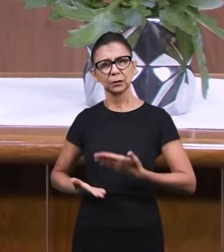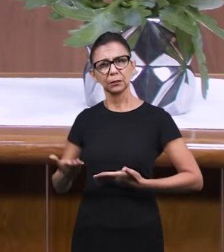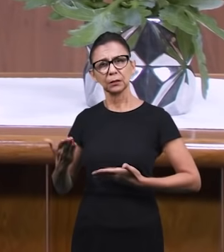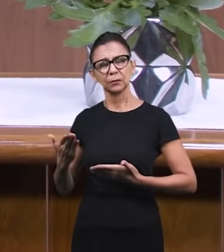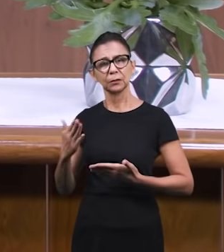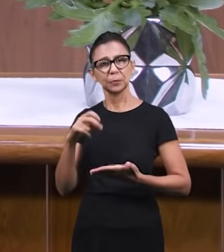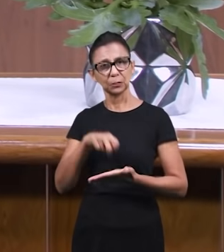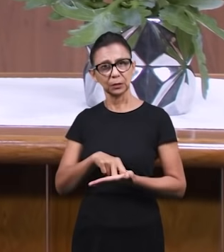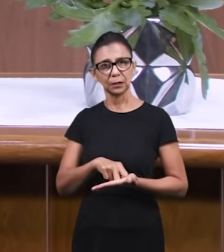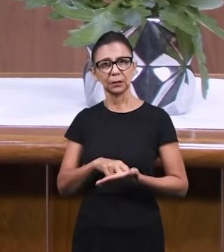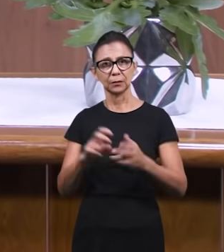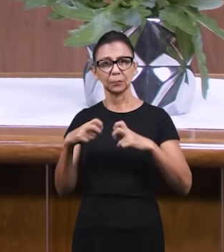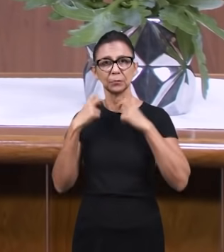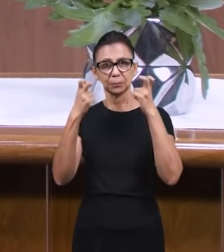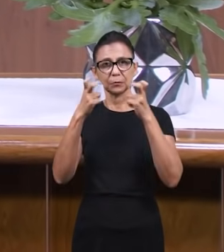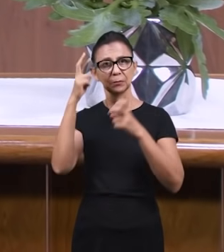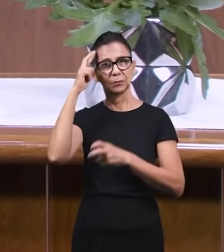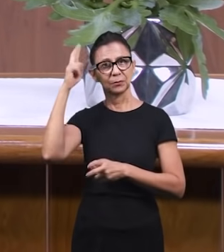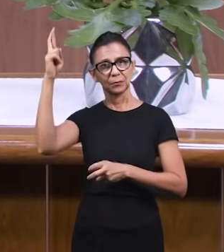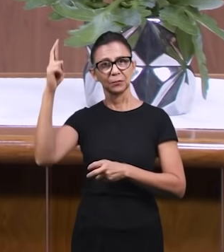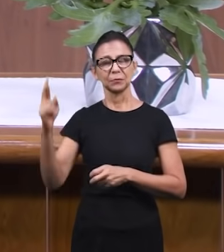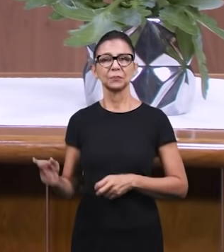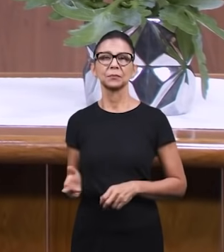joelhos. Nós vamos clamar ao Senhor.